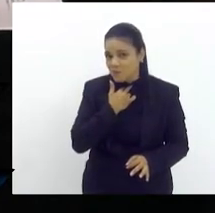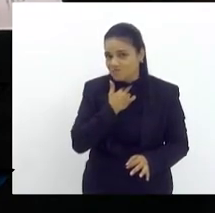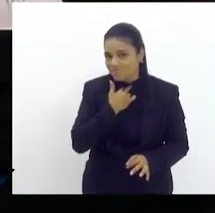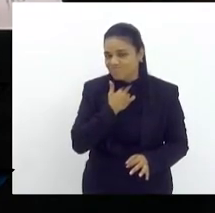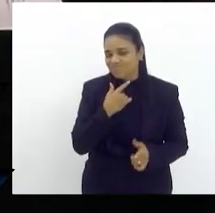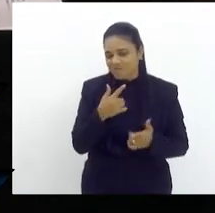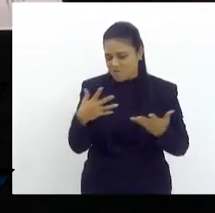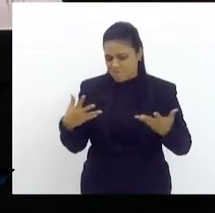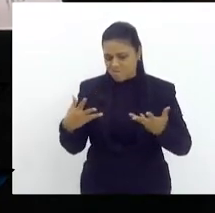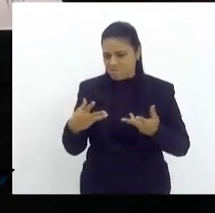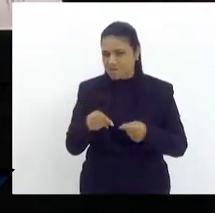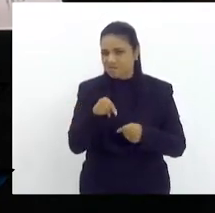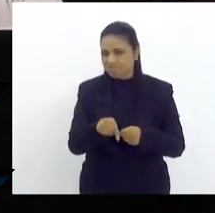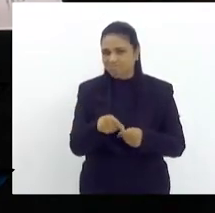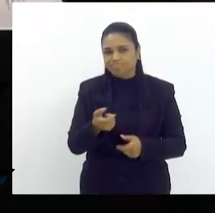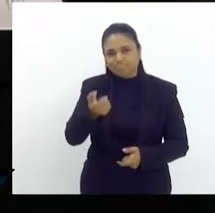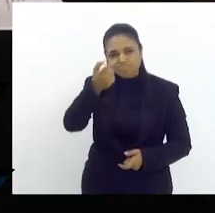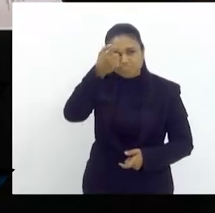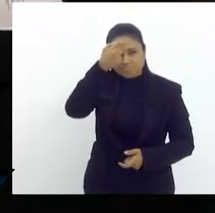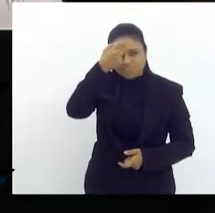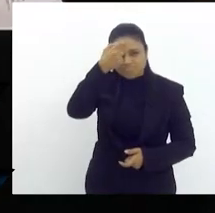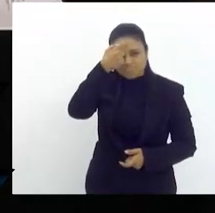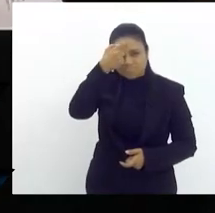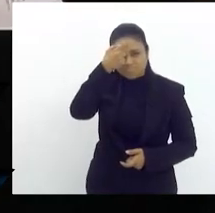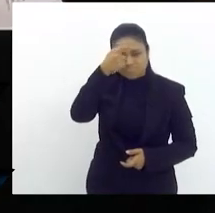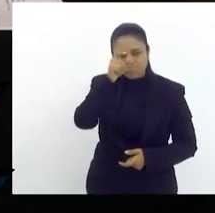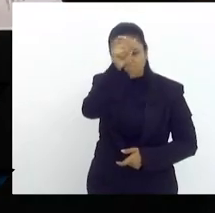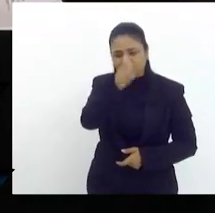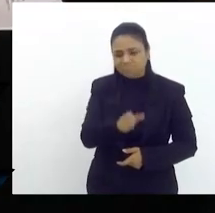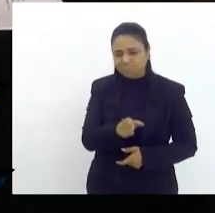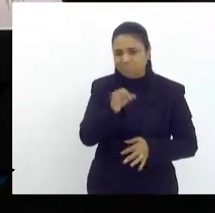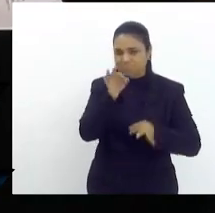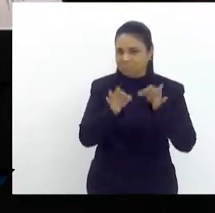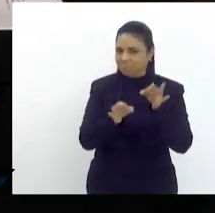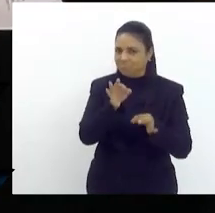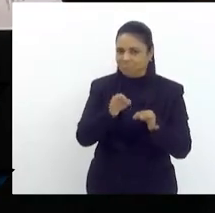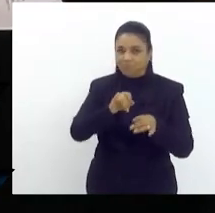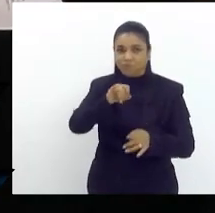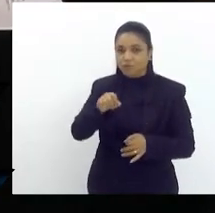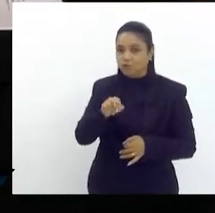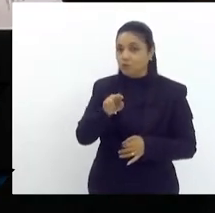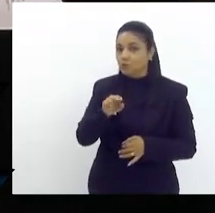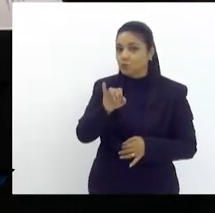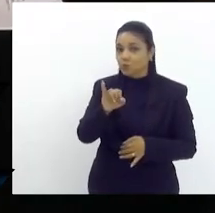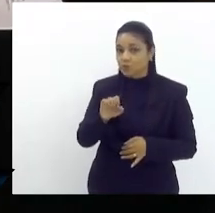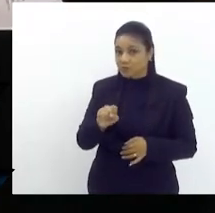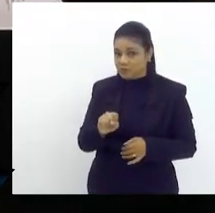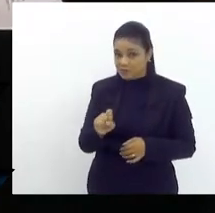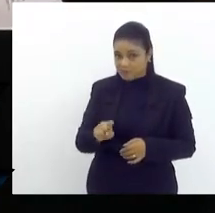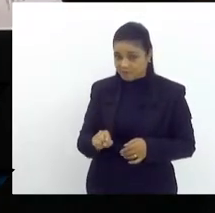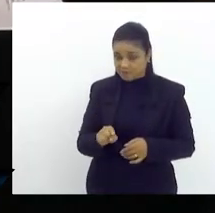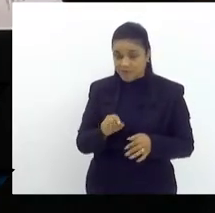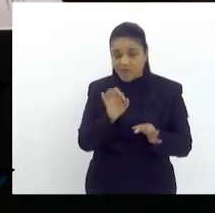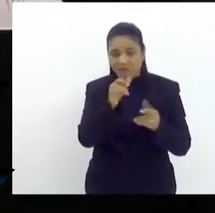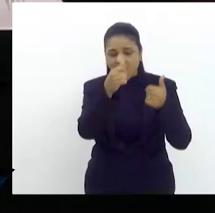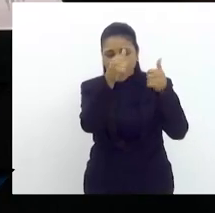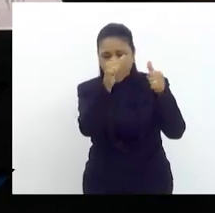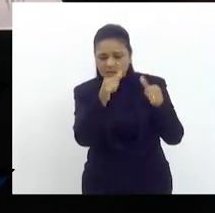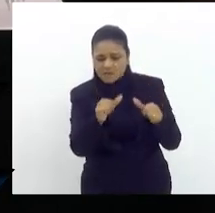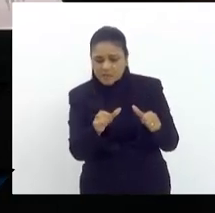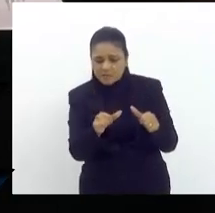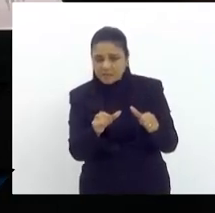sensatez que imparcialidade desse magistrado ele está analisando os